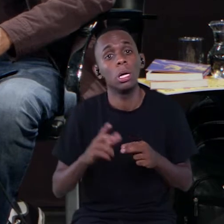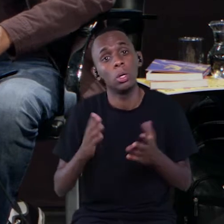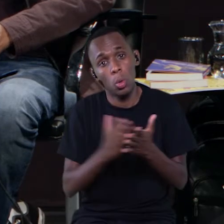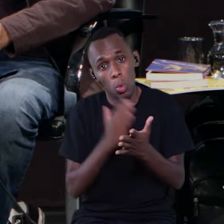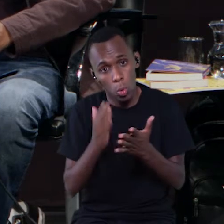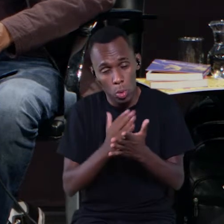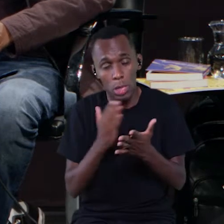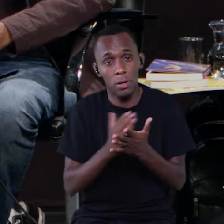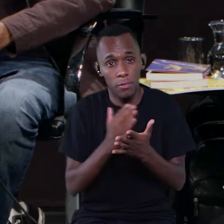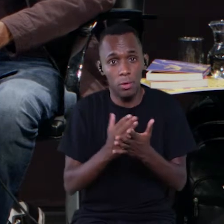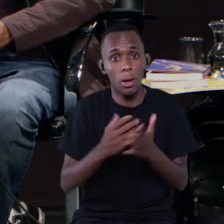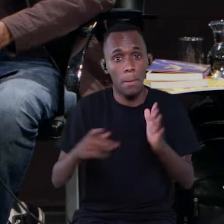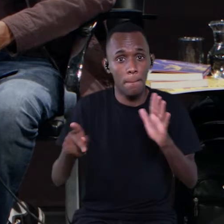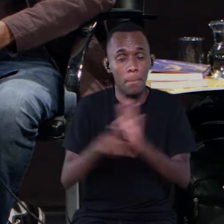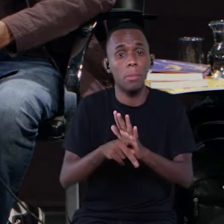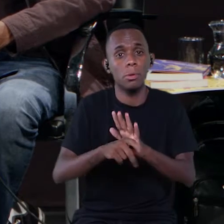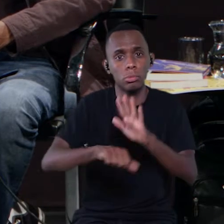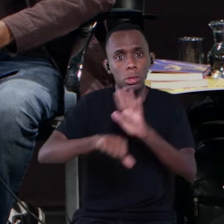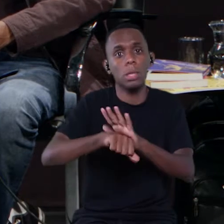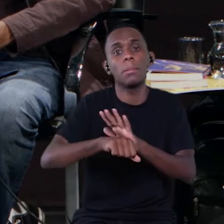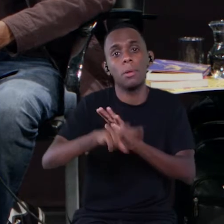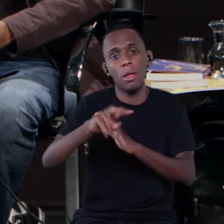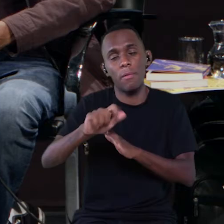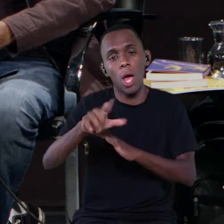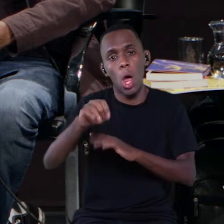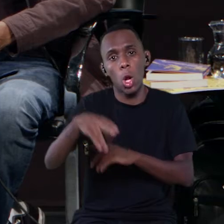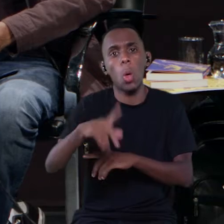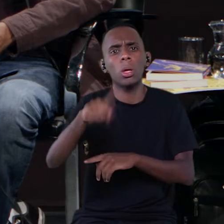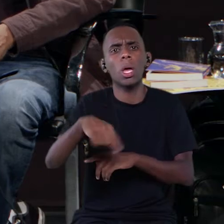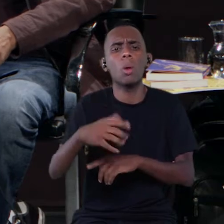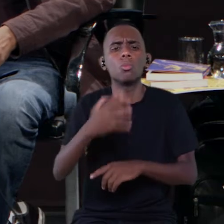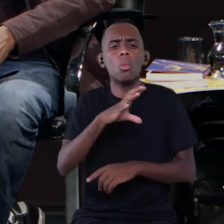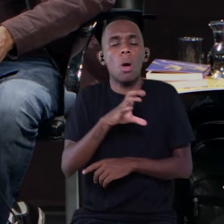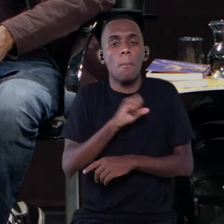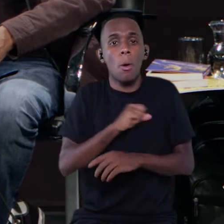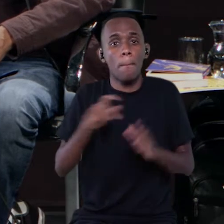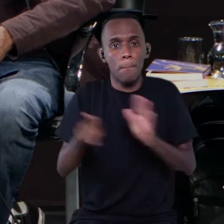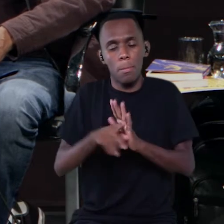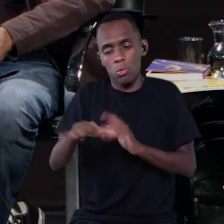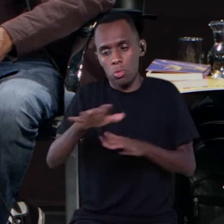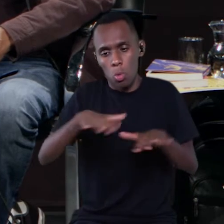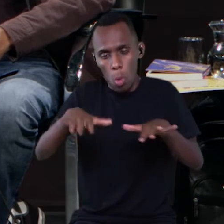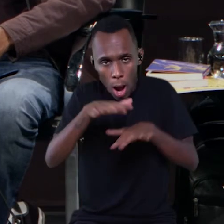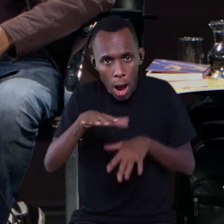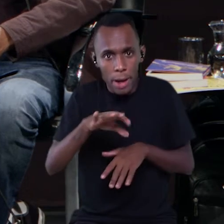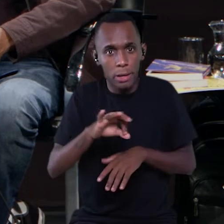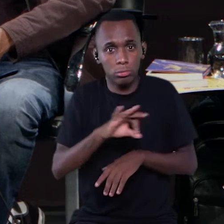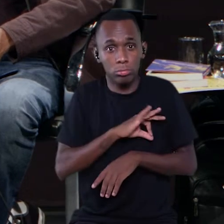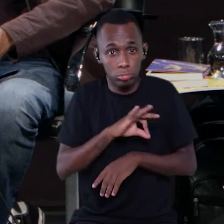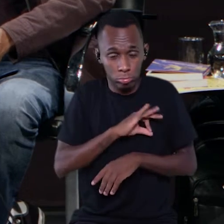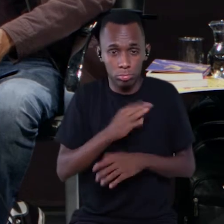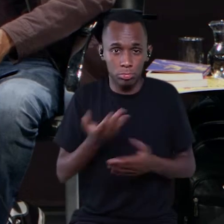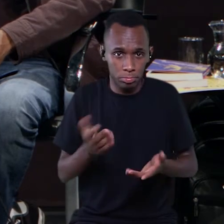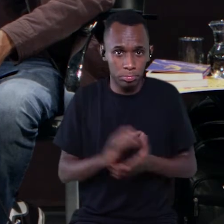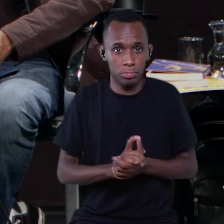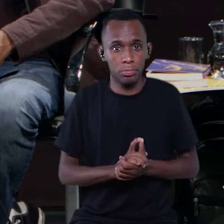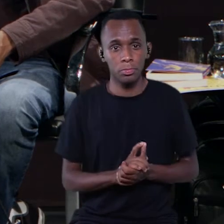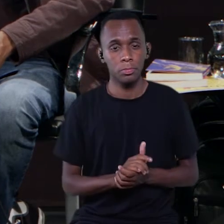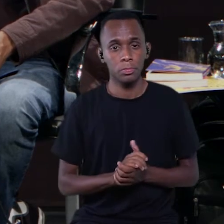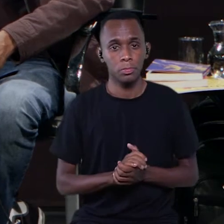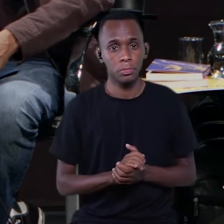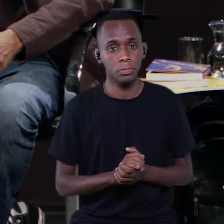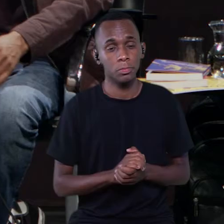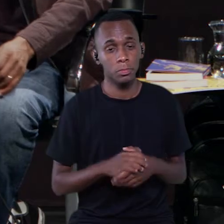A História do Crime do Cais do Valongo, que é um romance policial, né? Se você tentar enquadrá-lo num